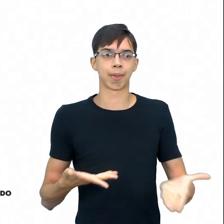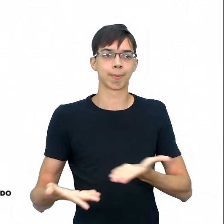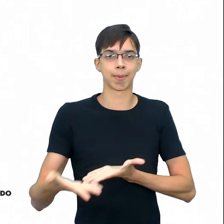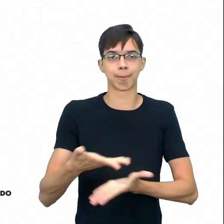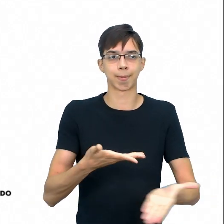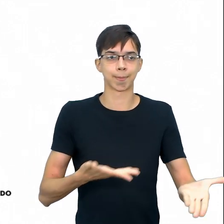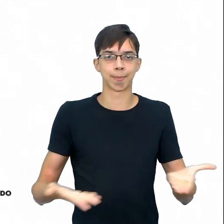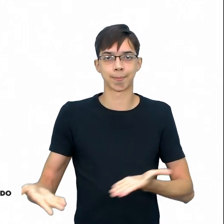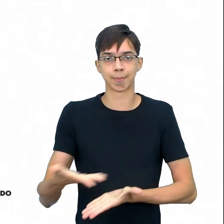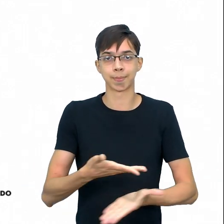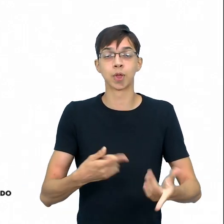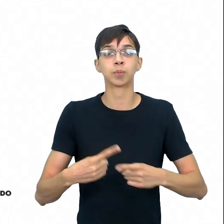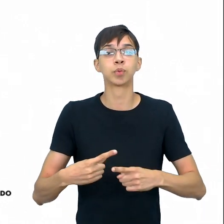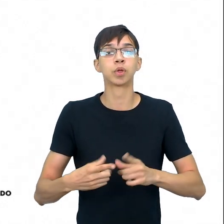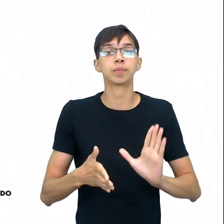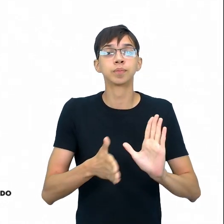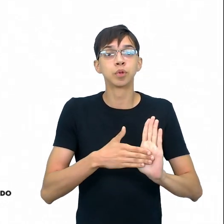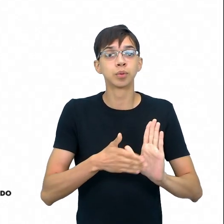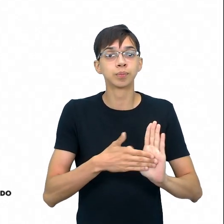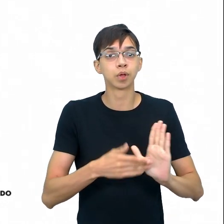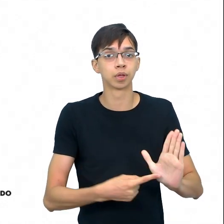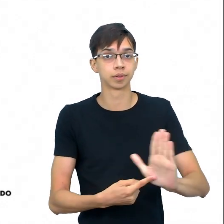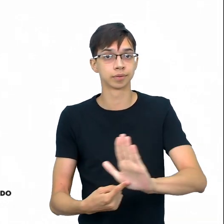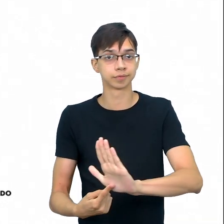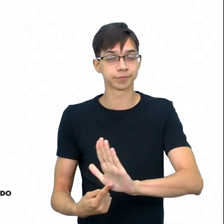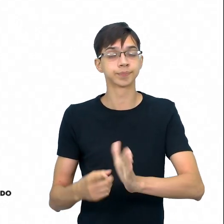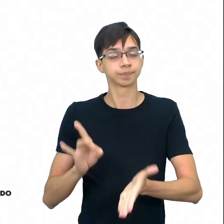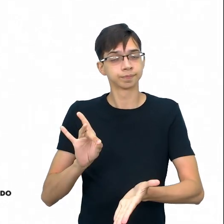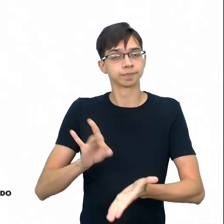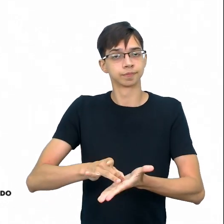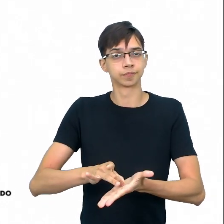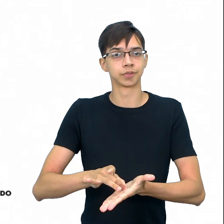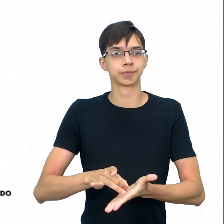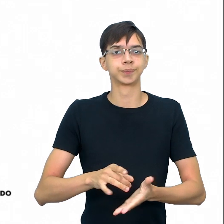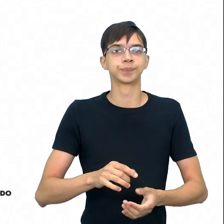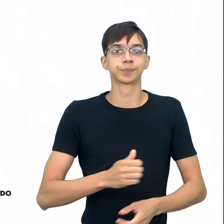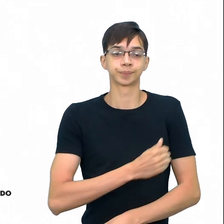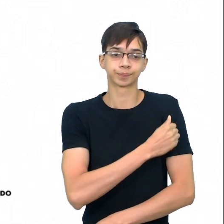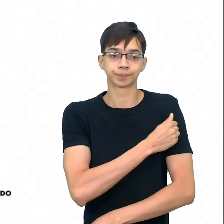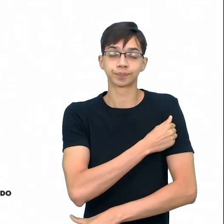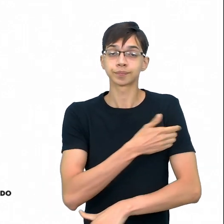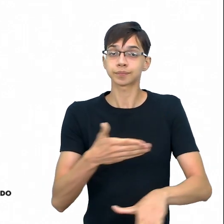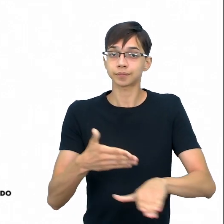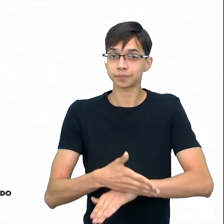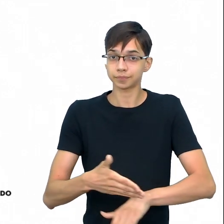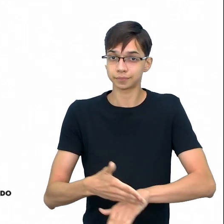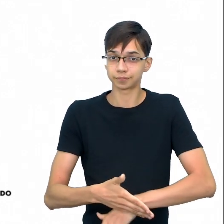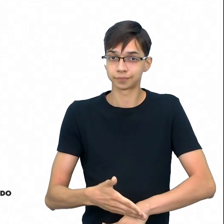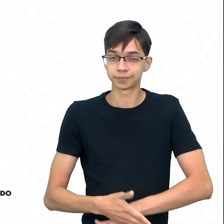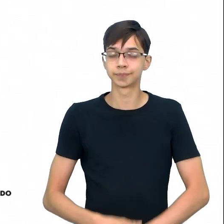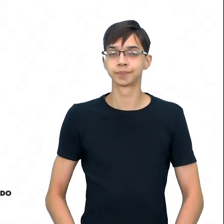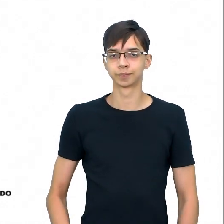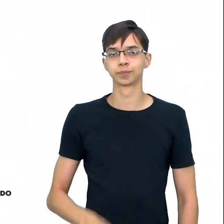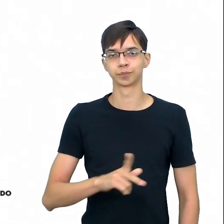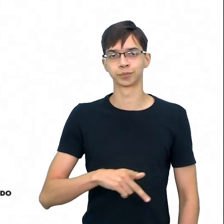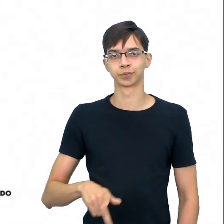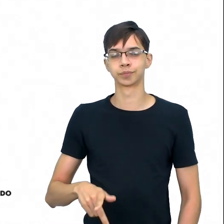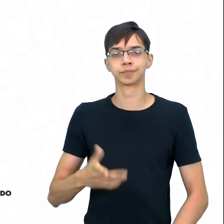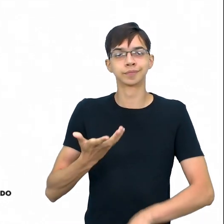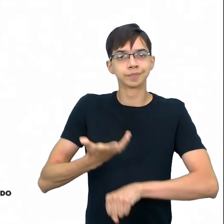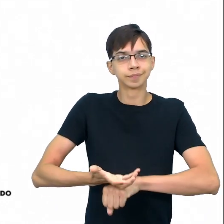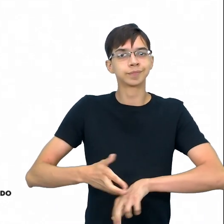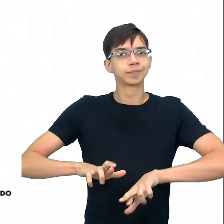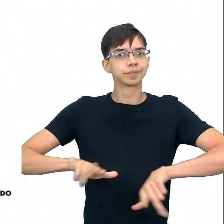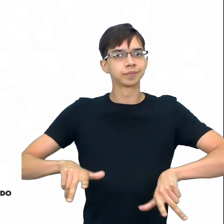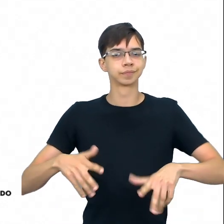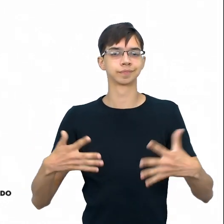que a gente traz, de fato, aconteça para o aluno com integração entre os pares. Bom, já vou passar